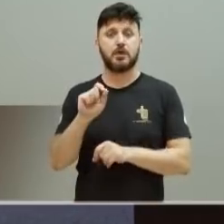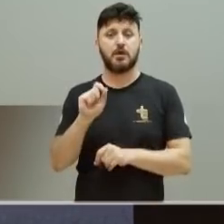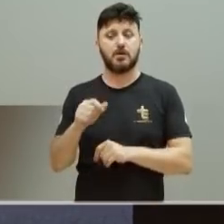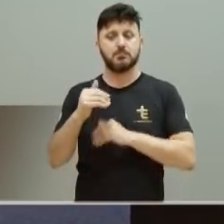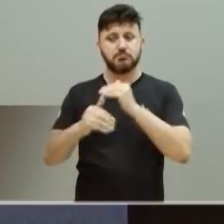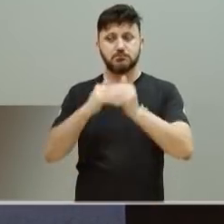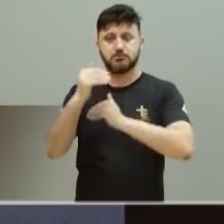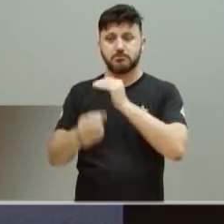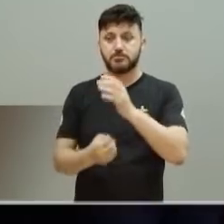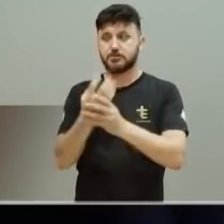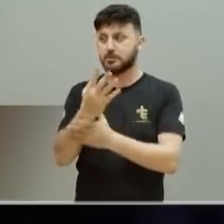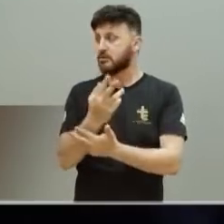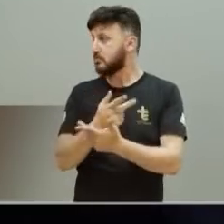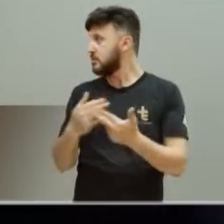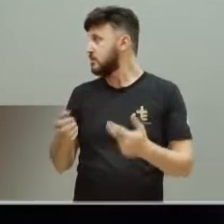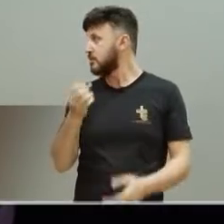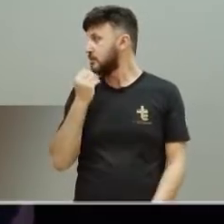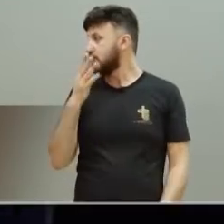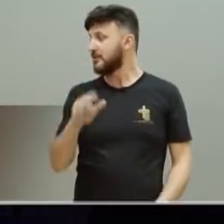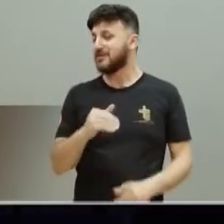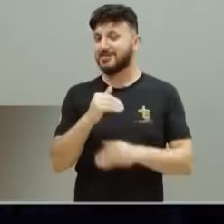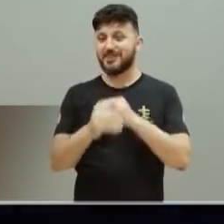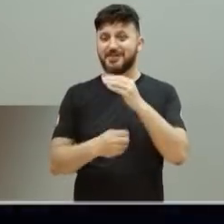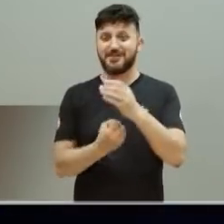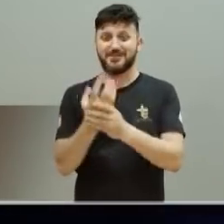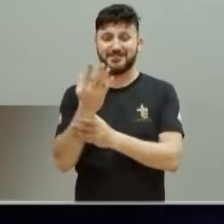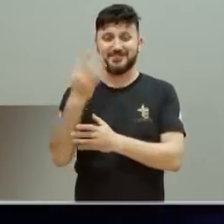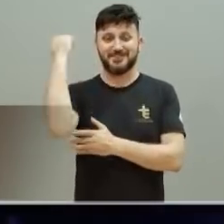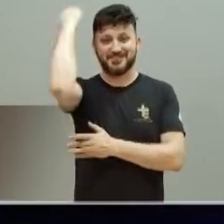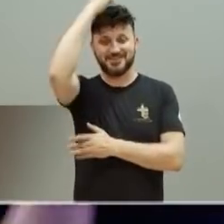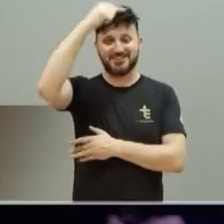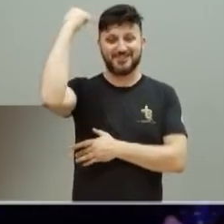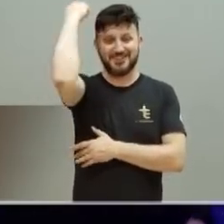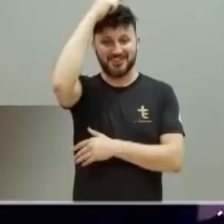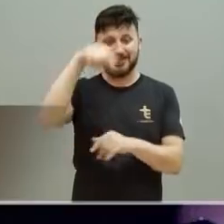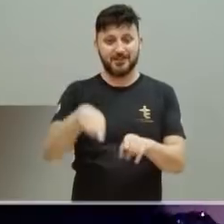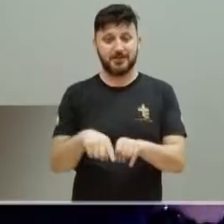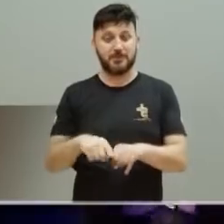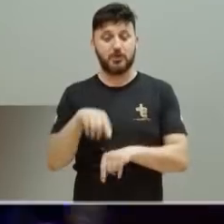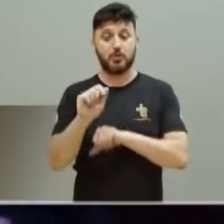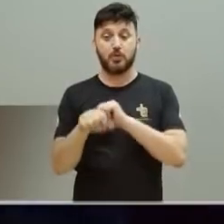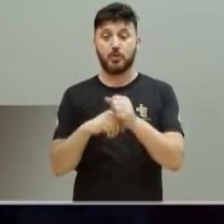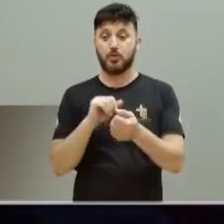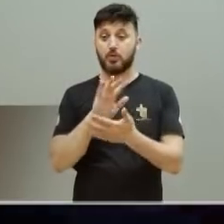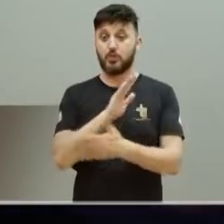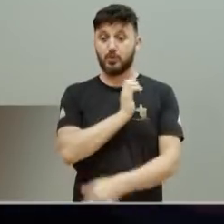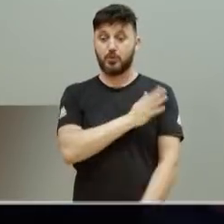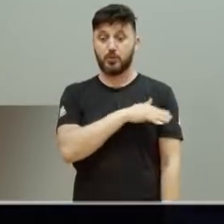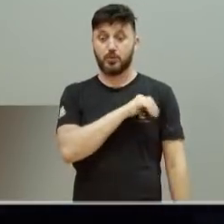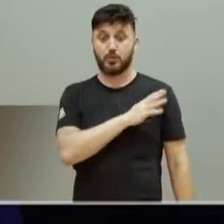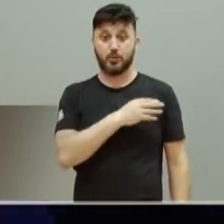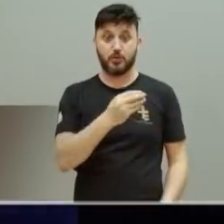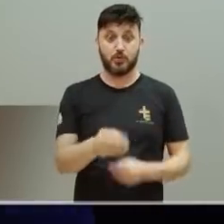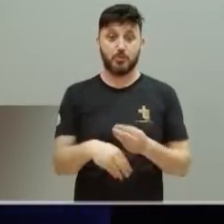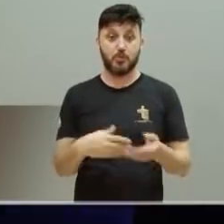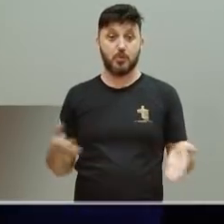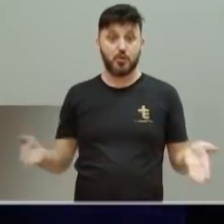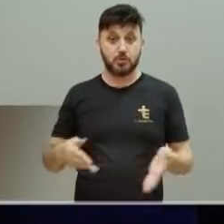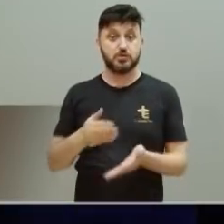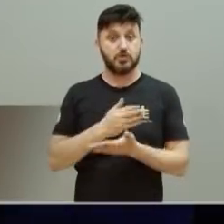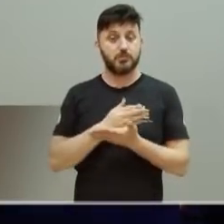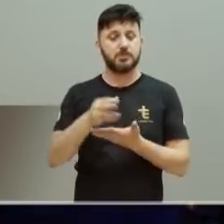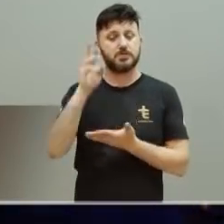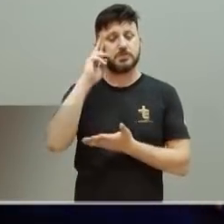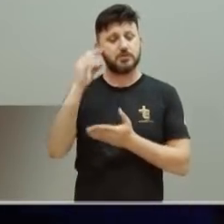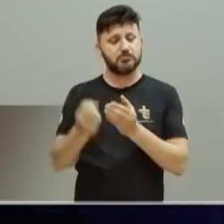grandes frutos, frutos de santidade, frutos de conversão, a partir de hoje, Senhor,